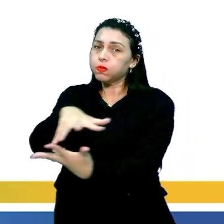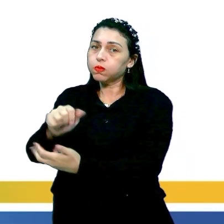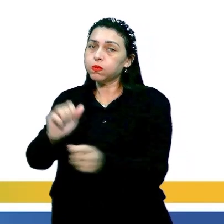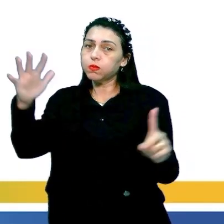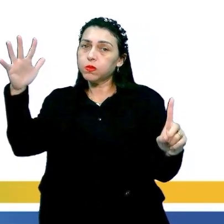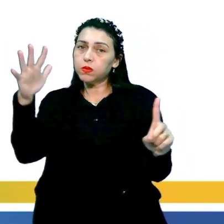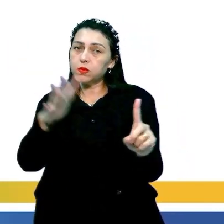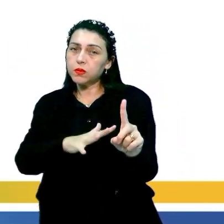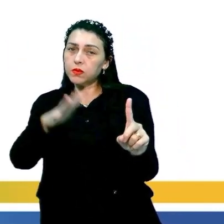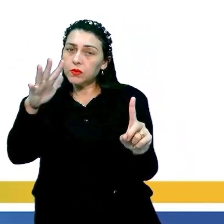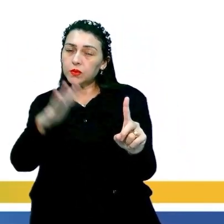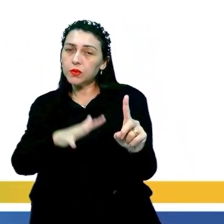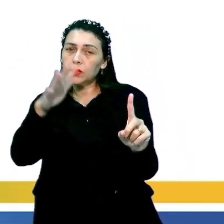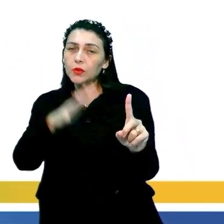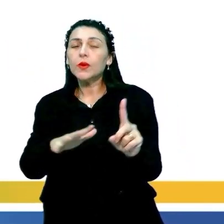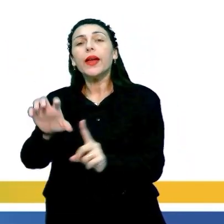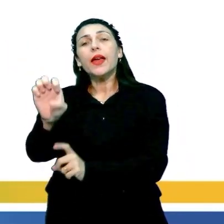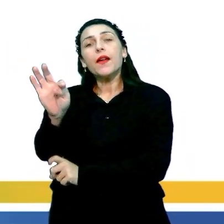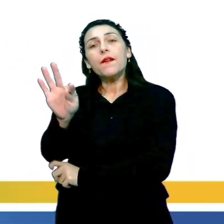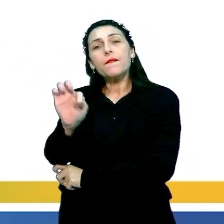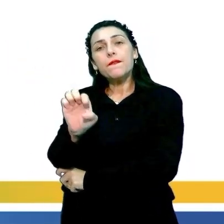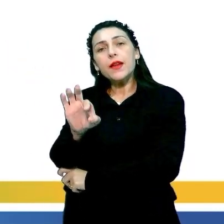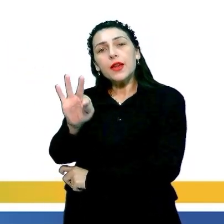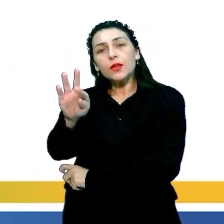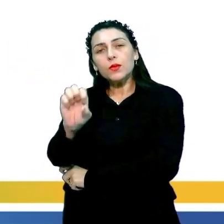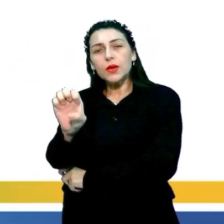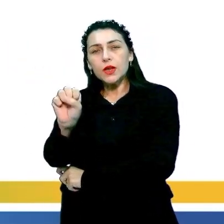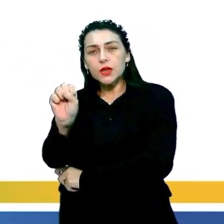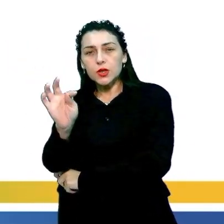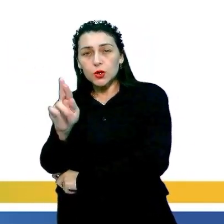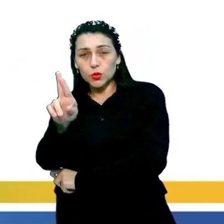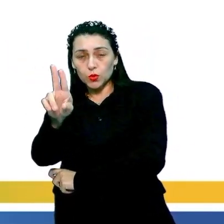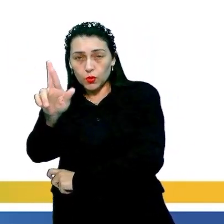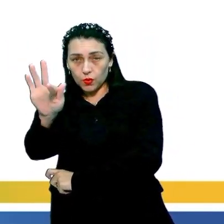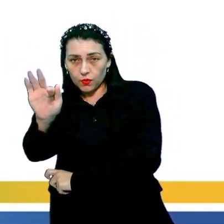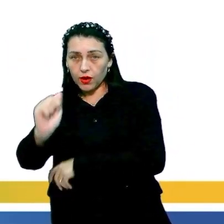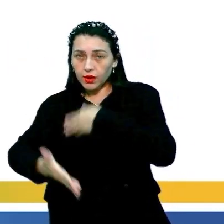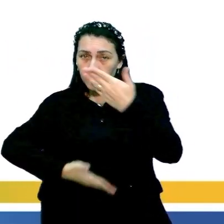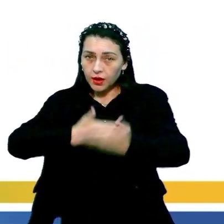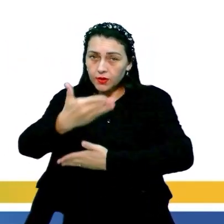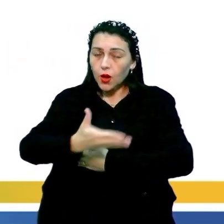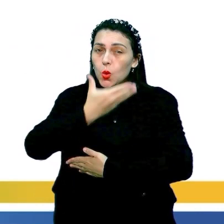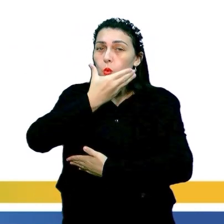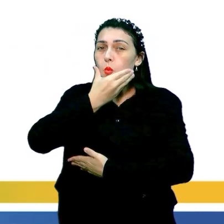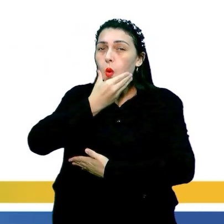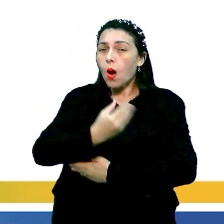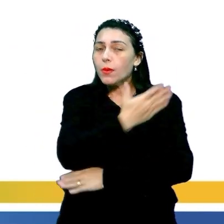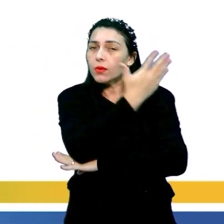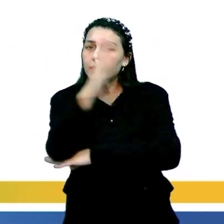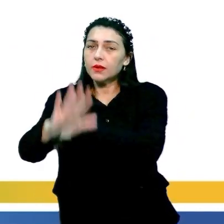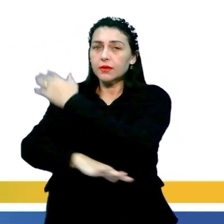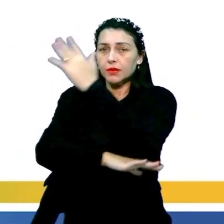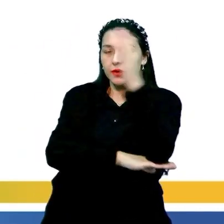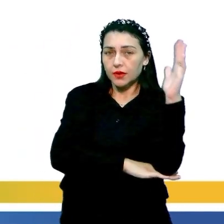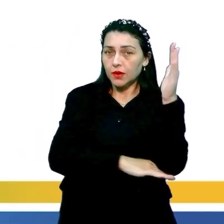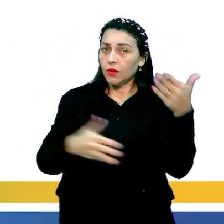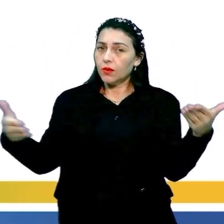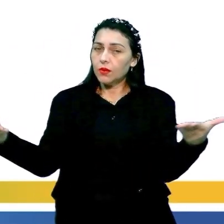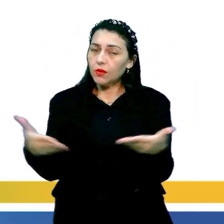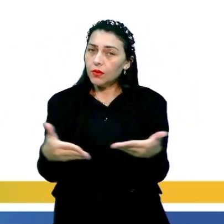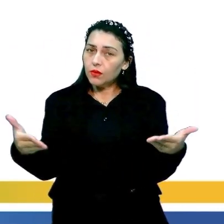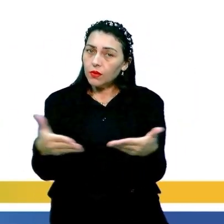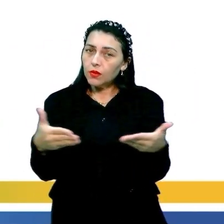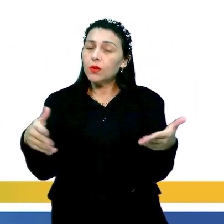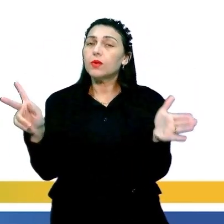do efeito estufa, né? E tivemos algumas questões sobre a relação do homem com a natureza. Hoje,